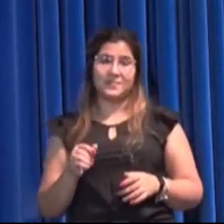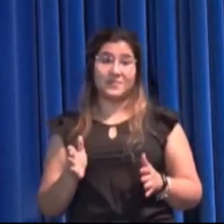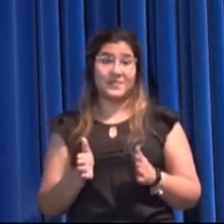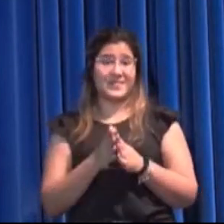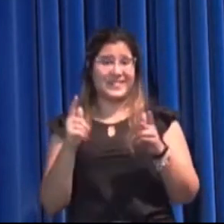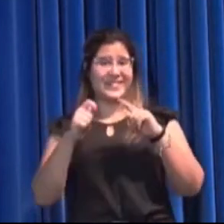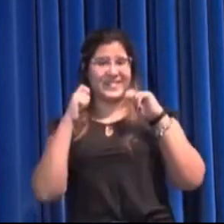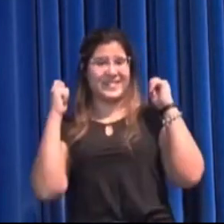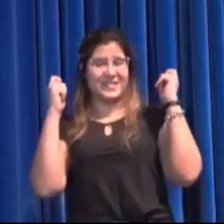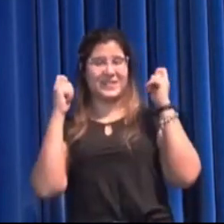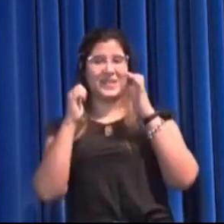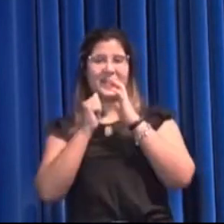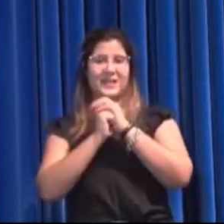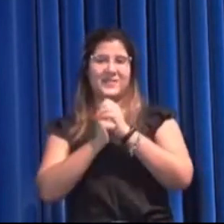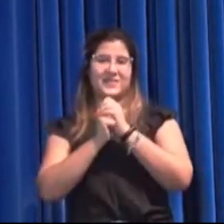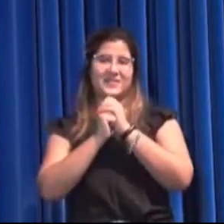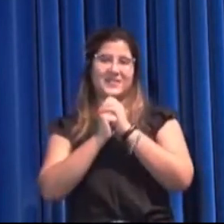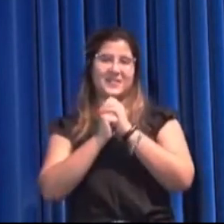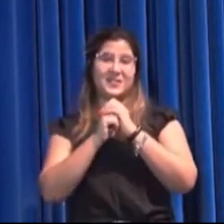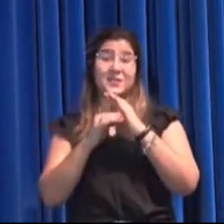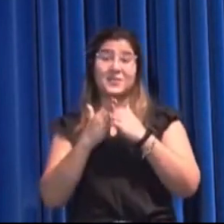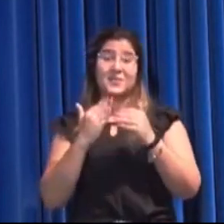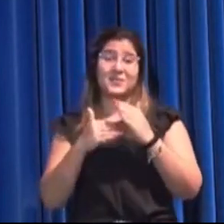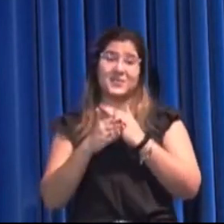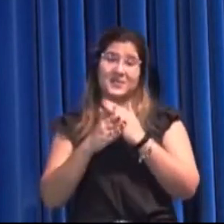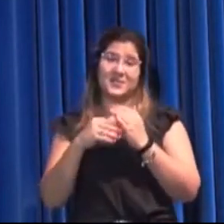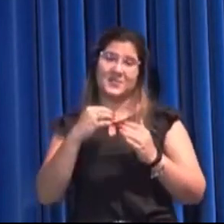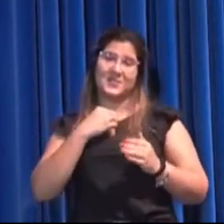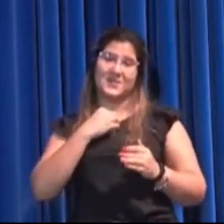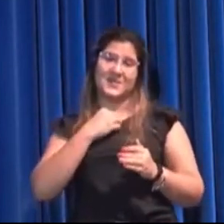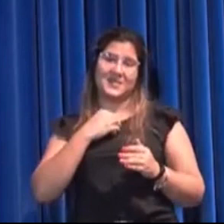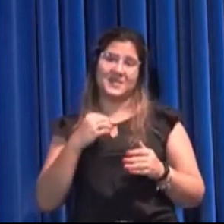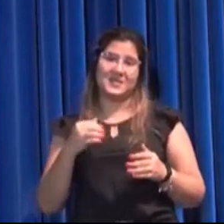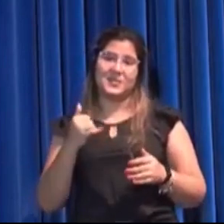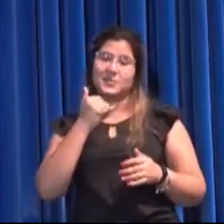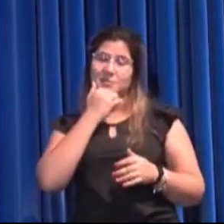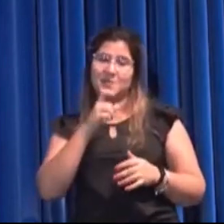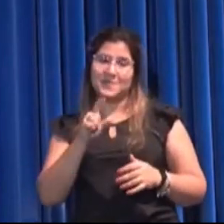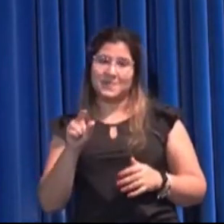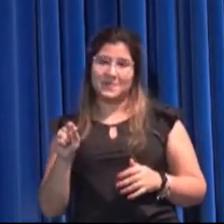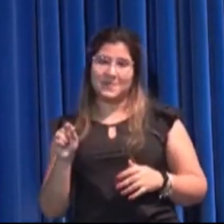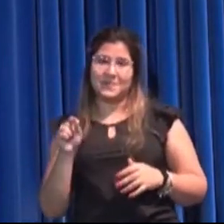Aleluia? Amém? Todos os nossos pecados foram perdoados.